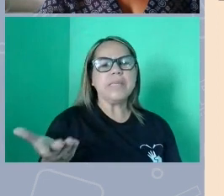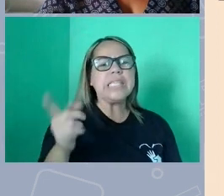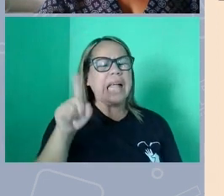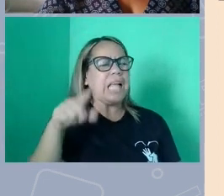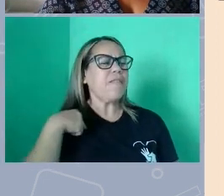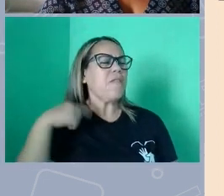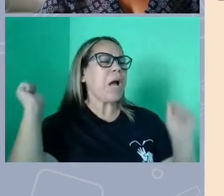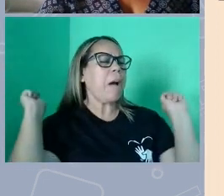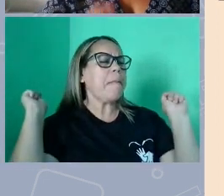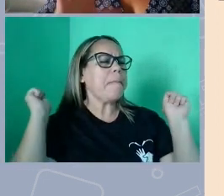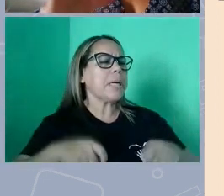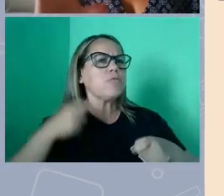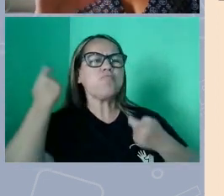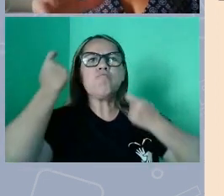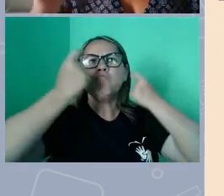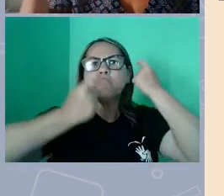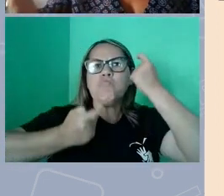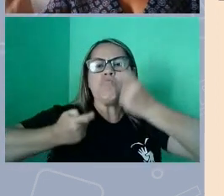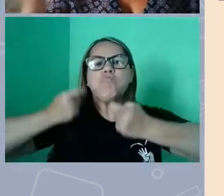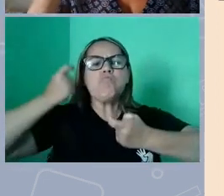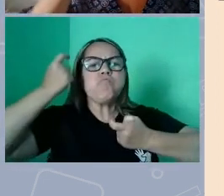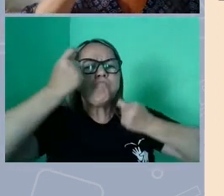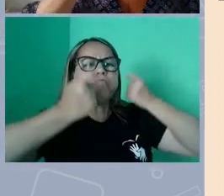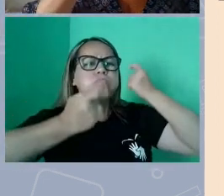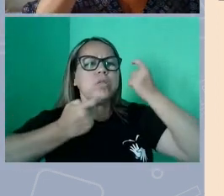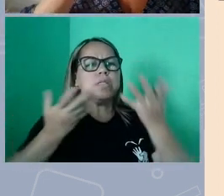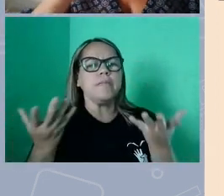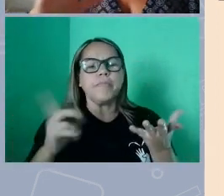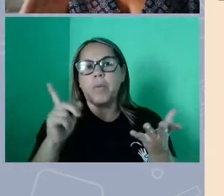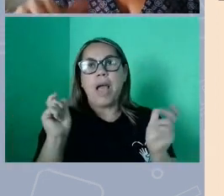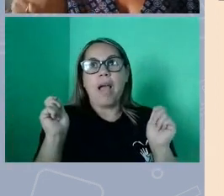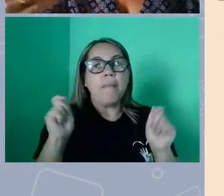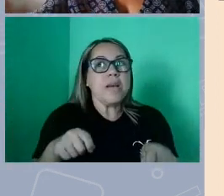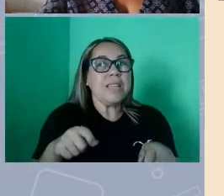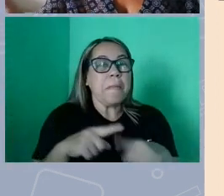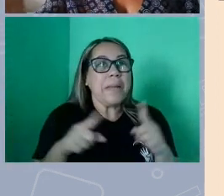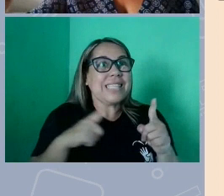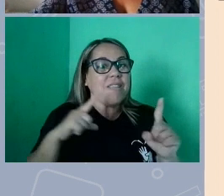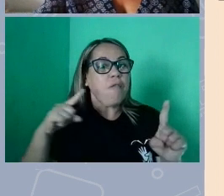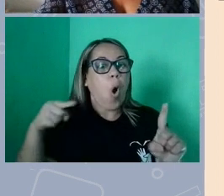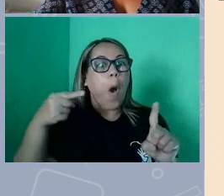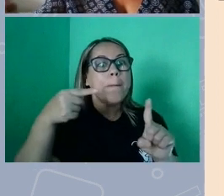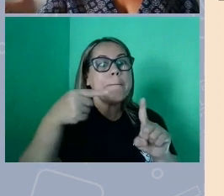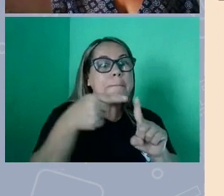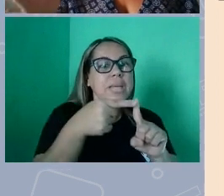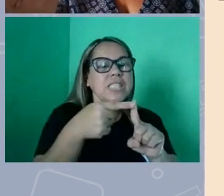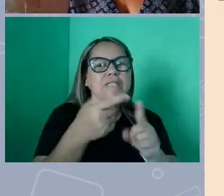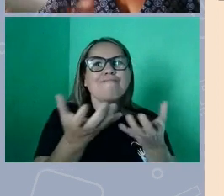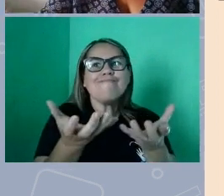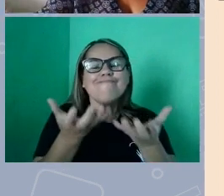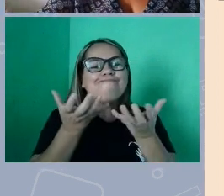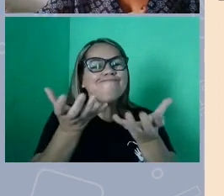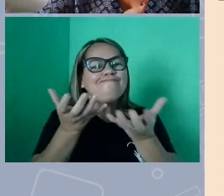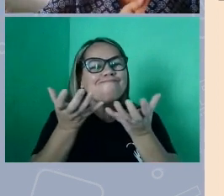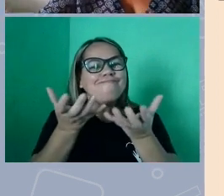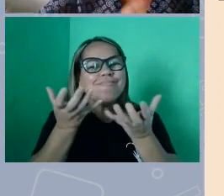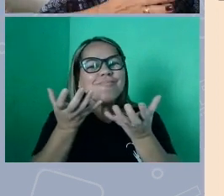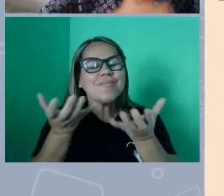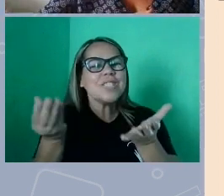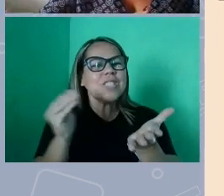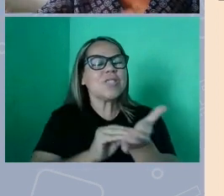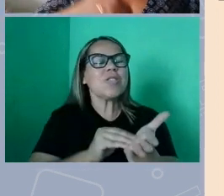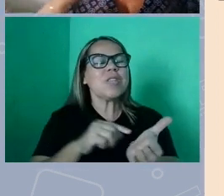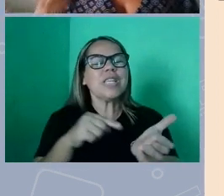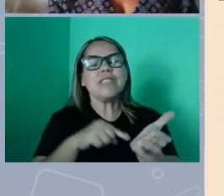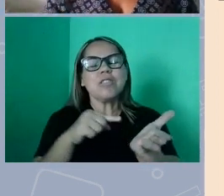capaz de se preocupar ou não é capaz na verdade se ele teve o objetivo o interesse de pautar a sua